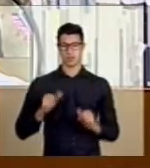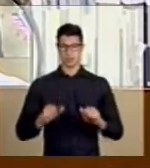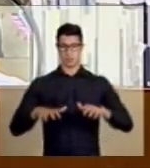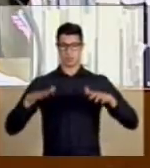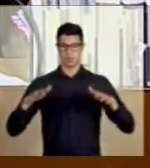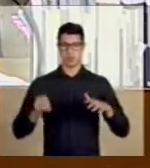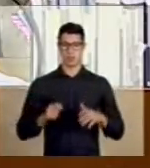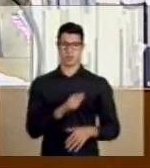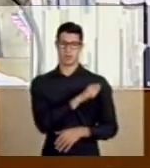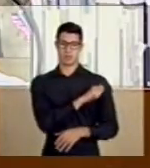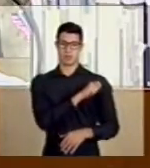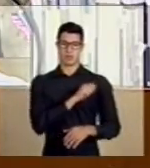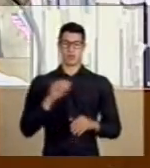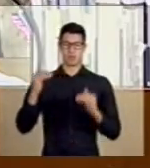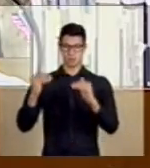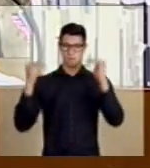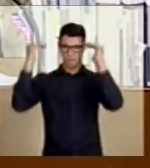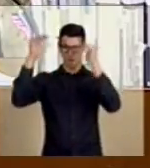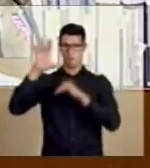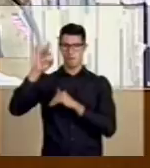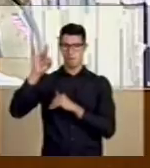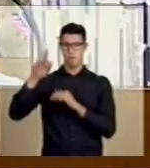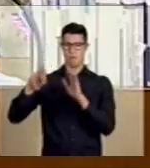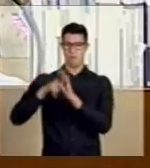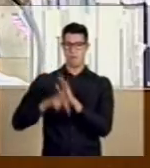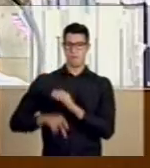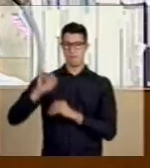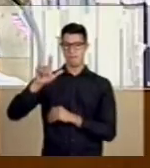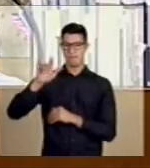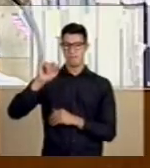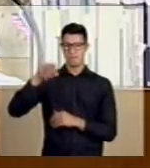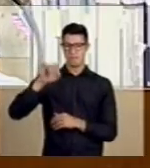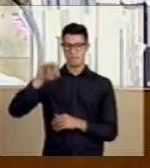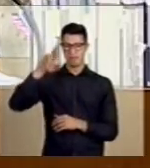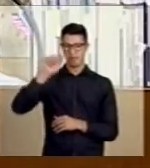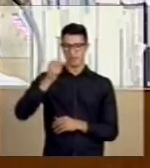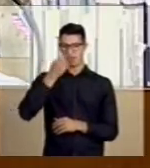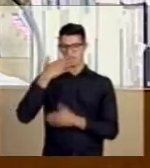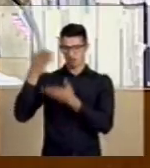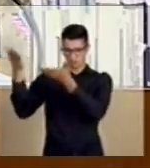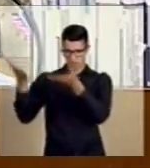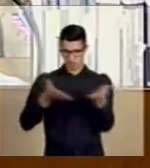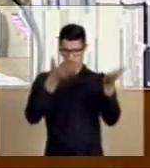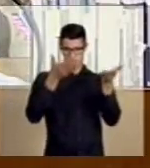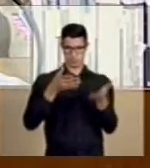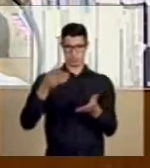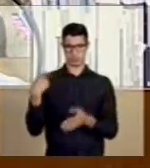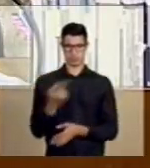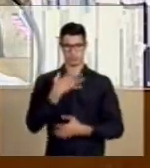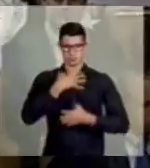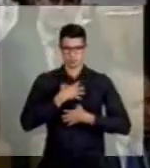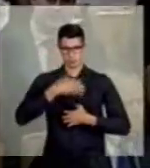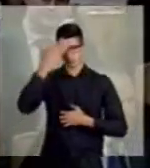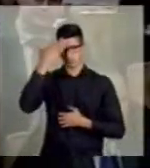plenário alunos do Instituto Superior de Ciências Aplicadas de Limeira. Sejam todos muito bem-vindos, nós nos sentimos